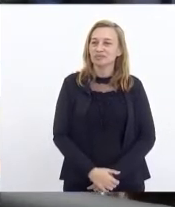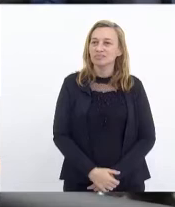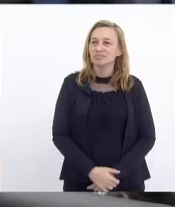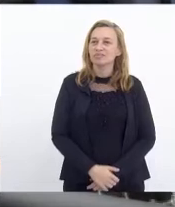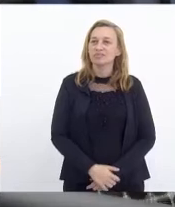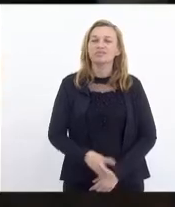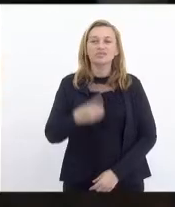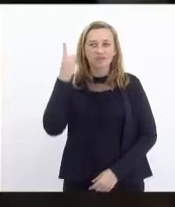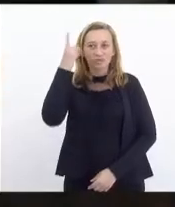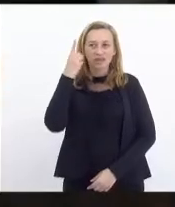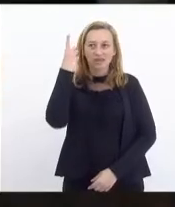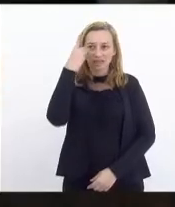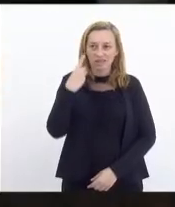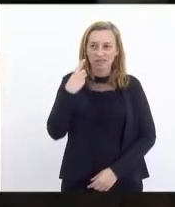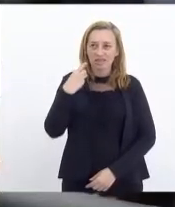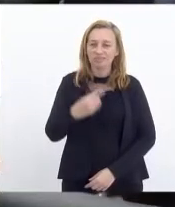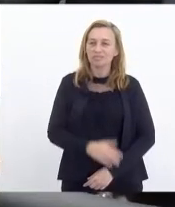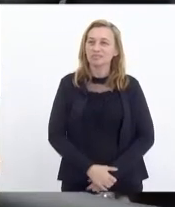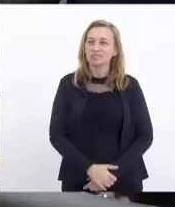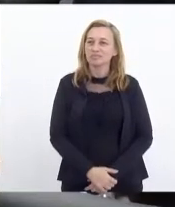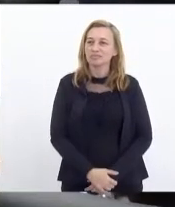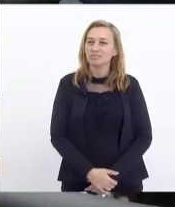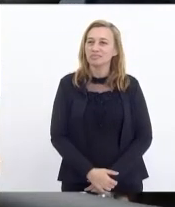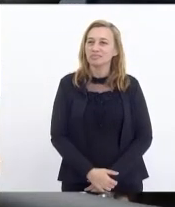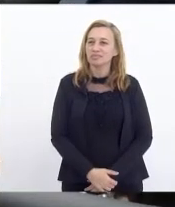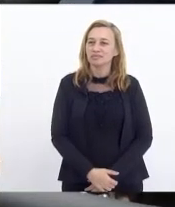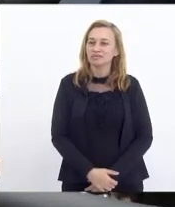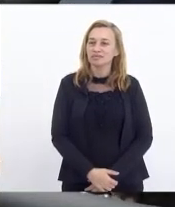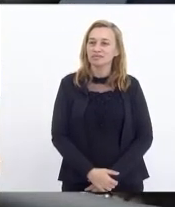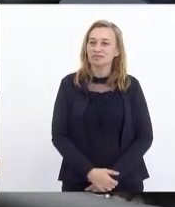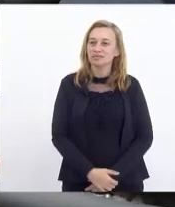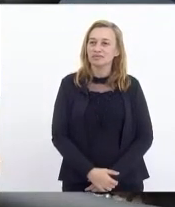Deputada Dani Monteiro.